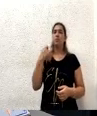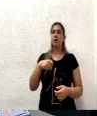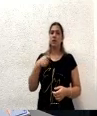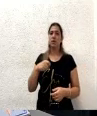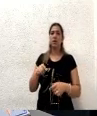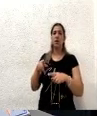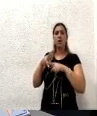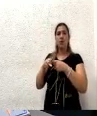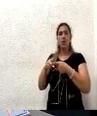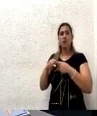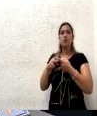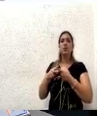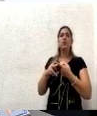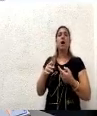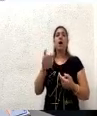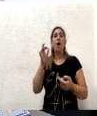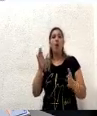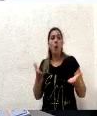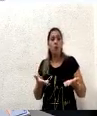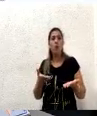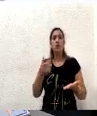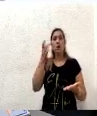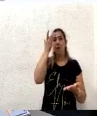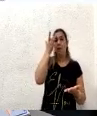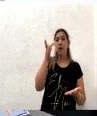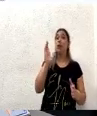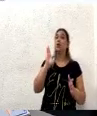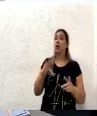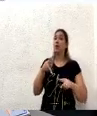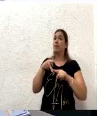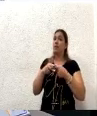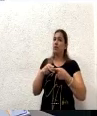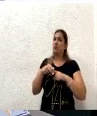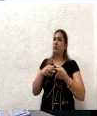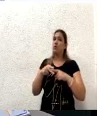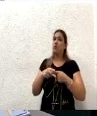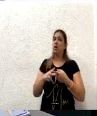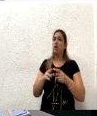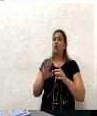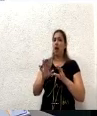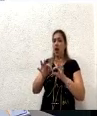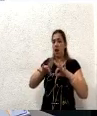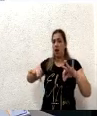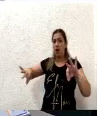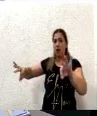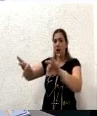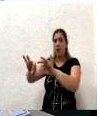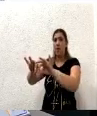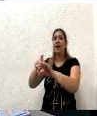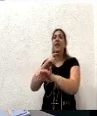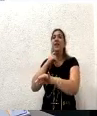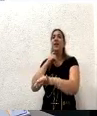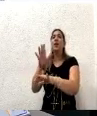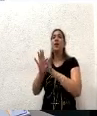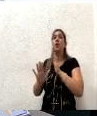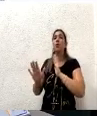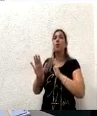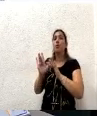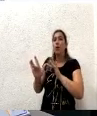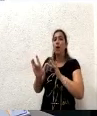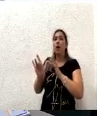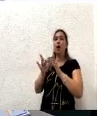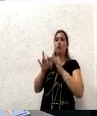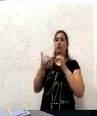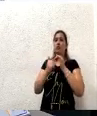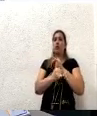positivo que entre hoje e amanhã já está resolvendo. Já isolaram o local para cuidar de segurança. A